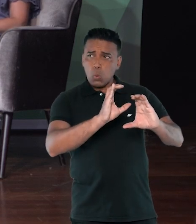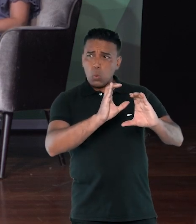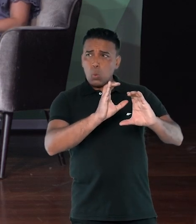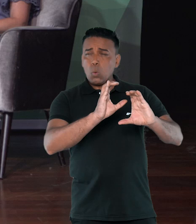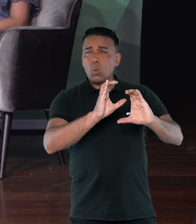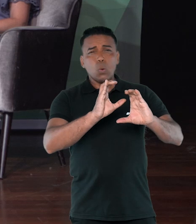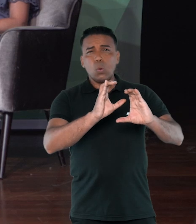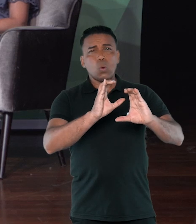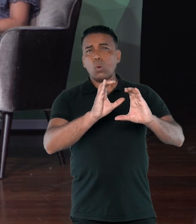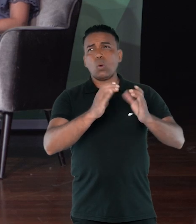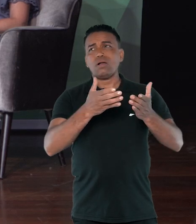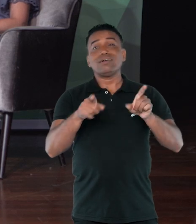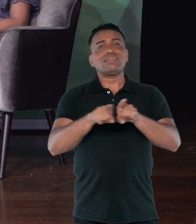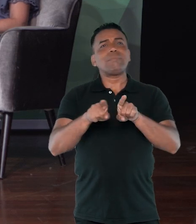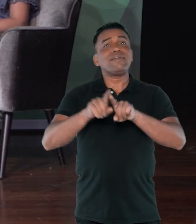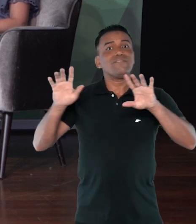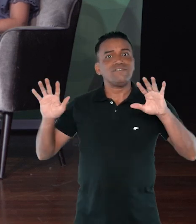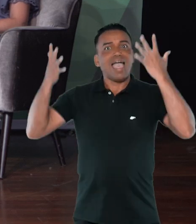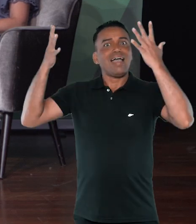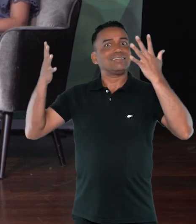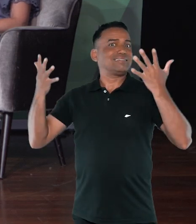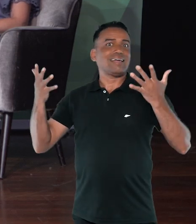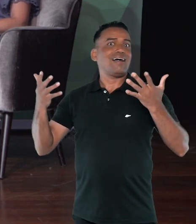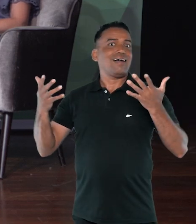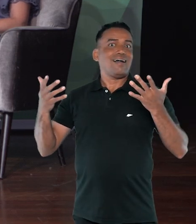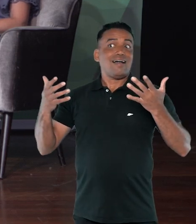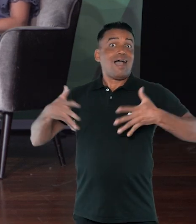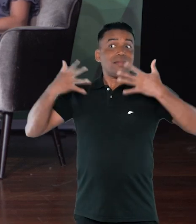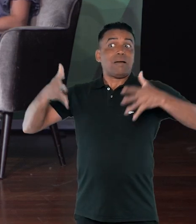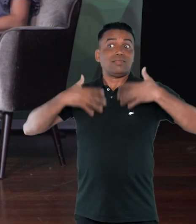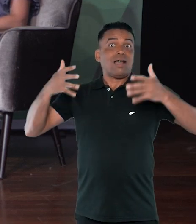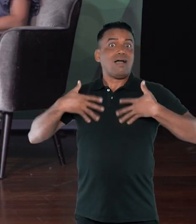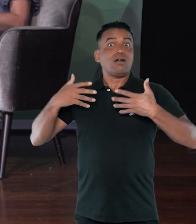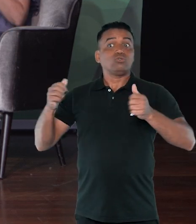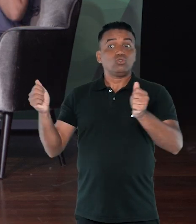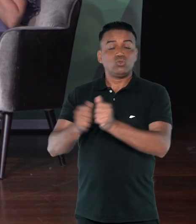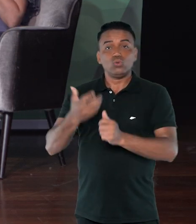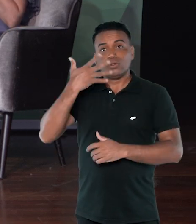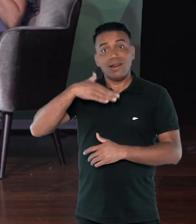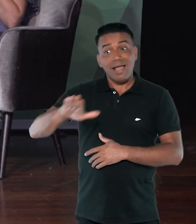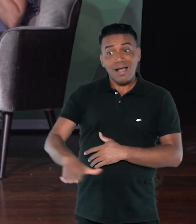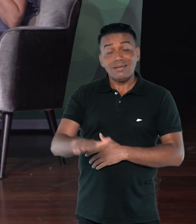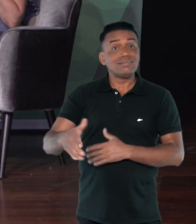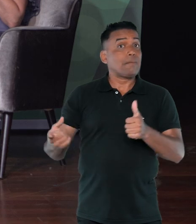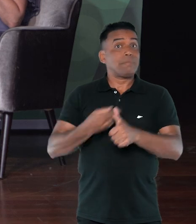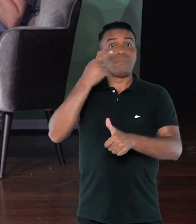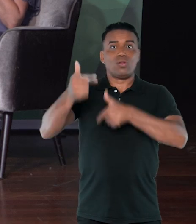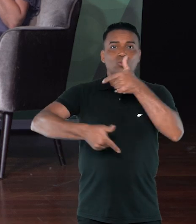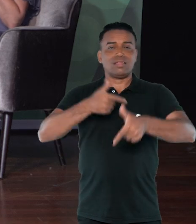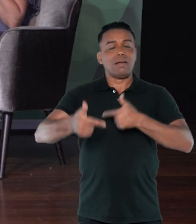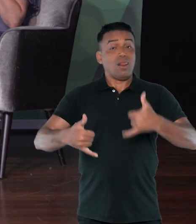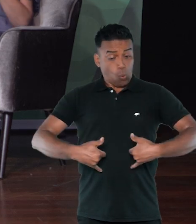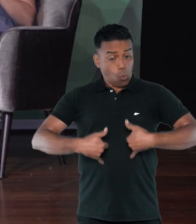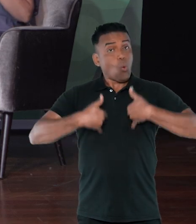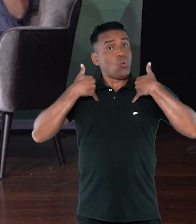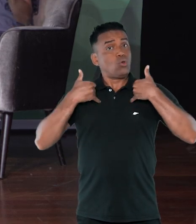tive uma breve carreira de animadora de festas infantis também, dos 13 aos 18. Foi meu primeiro trabalho. Eu também tenho um orgulho